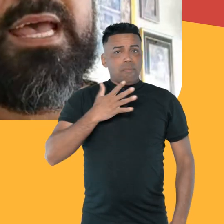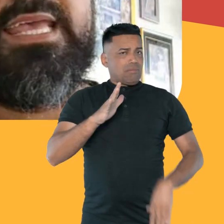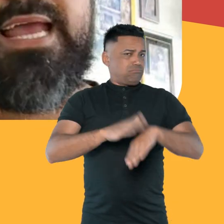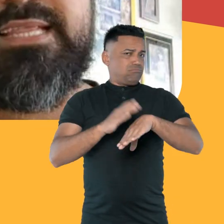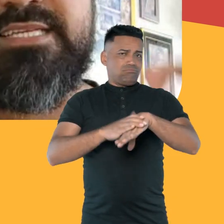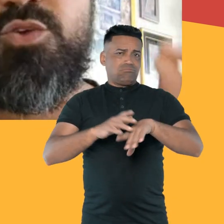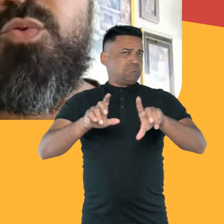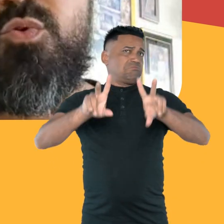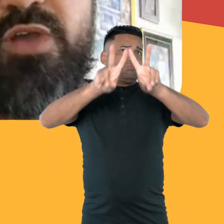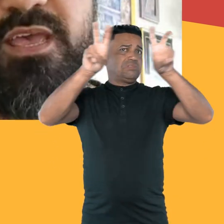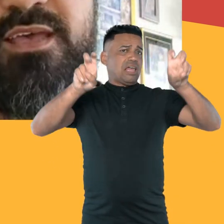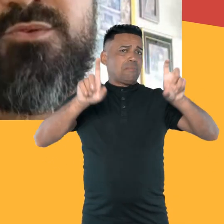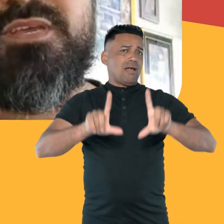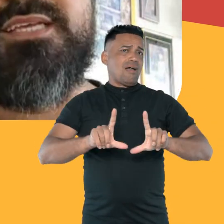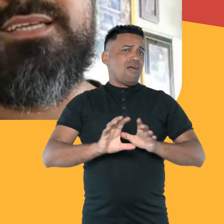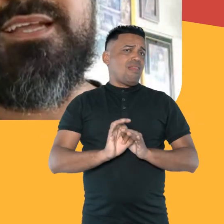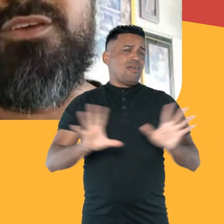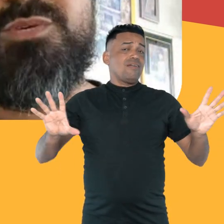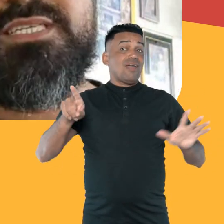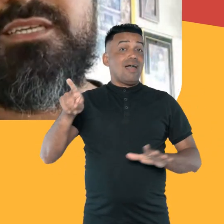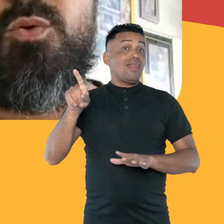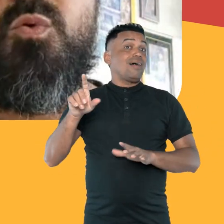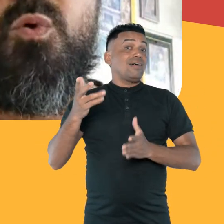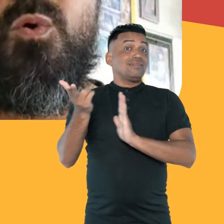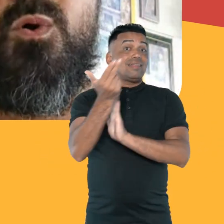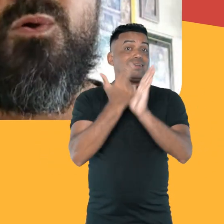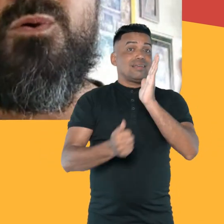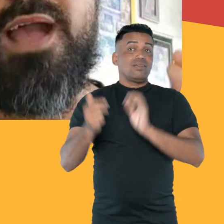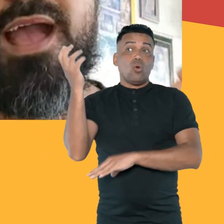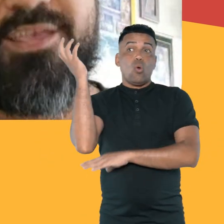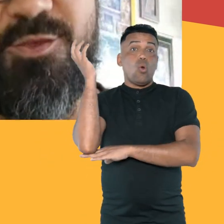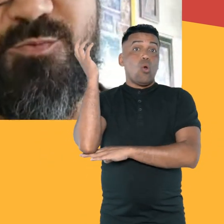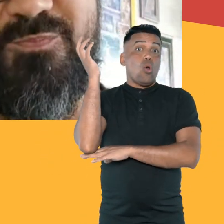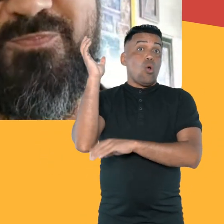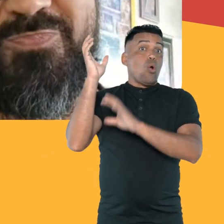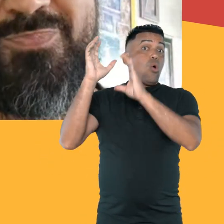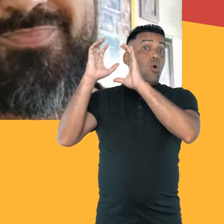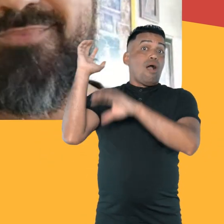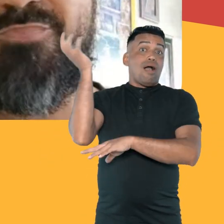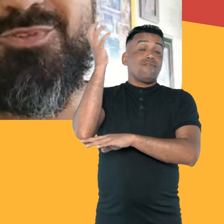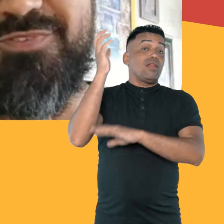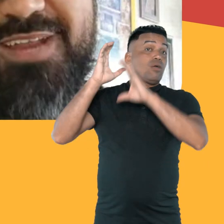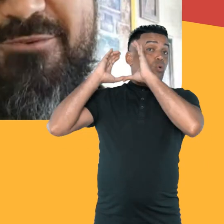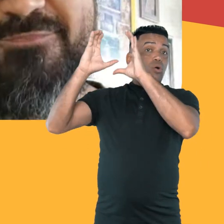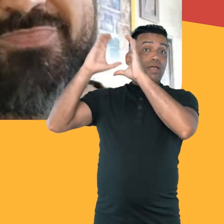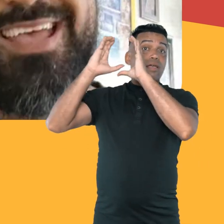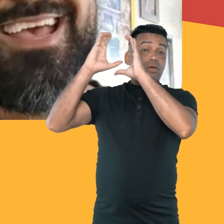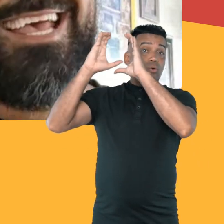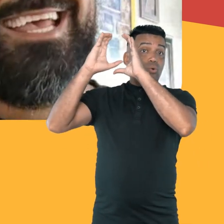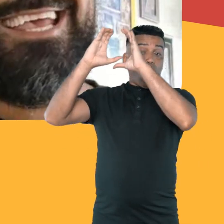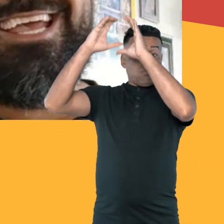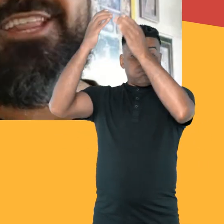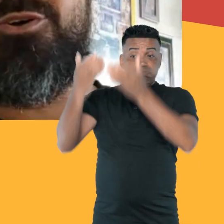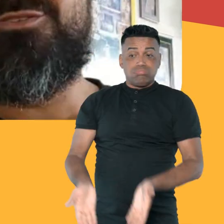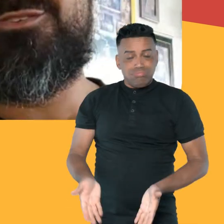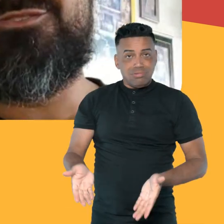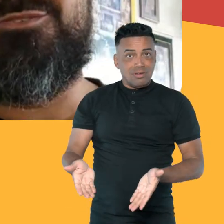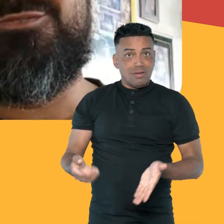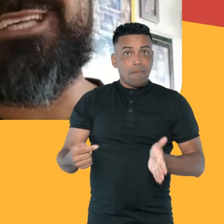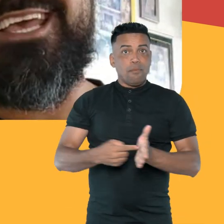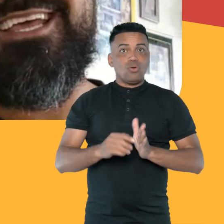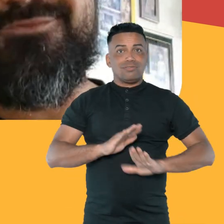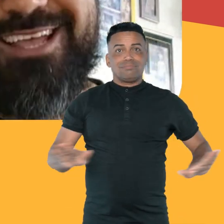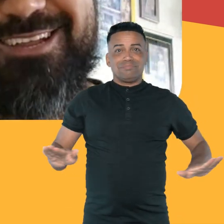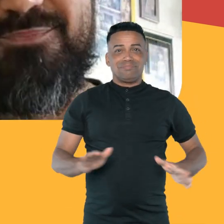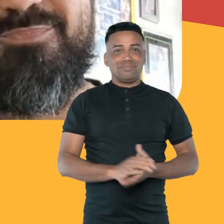livre. E ela desenhou um coqueiro e escreveu assim: o coco caiu. Ponto final. E aí todos